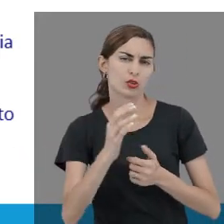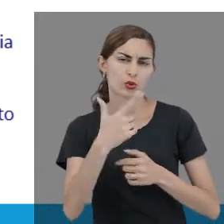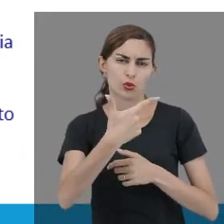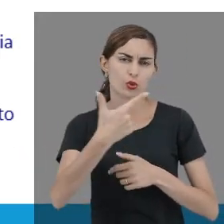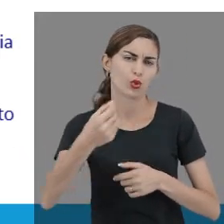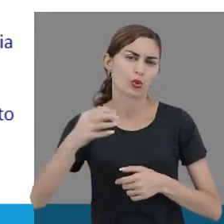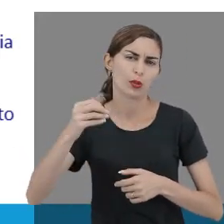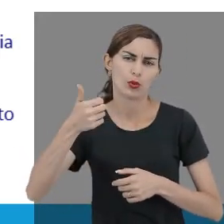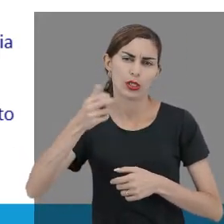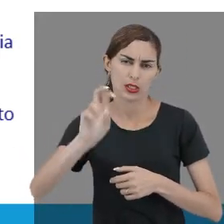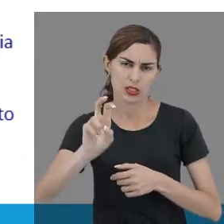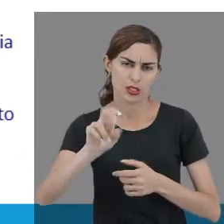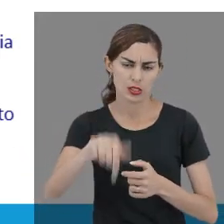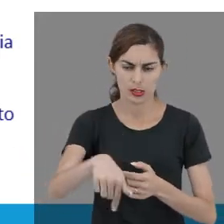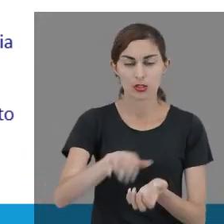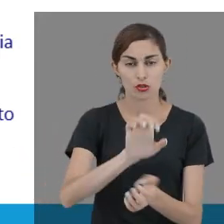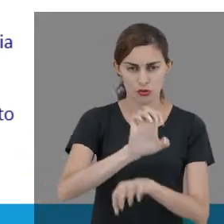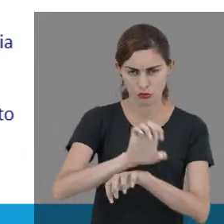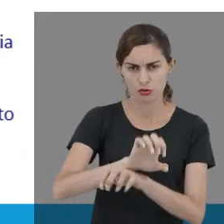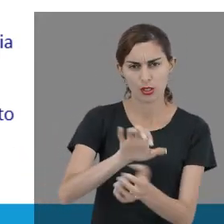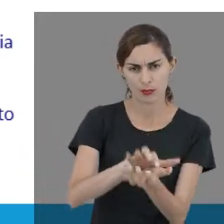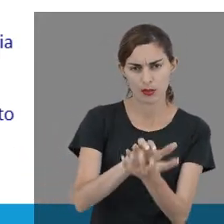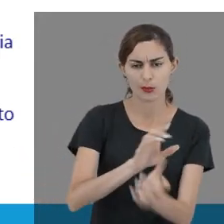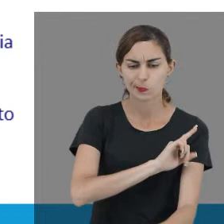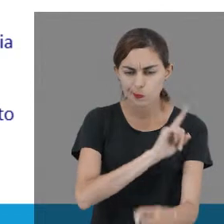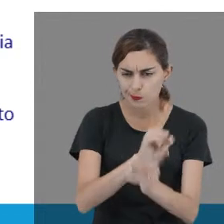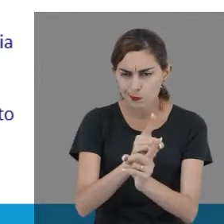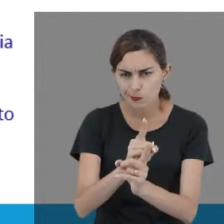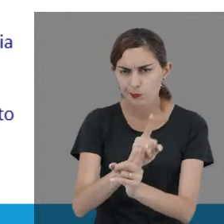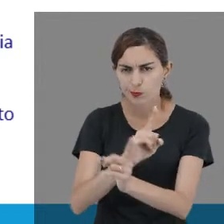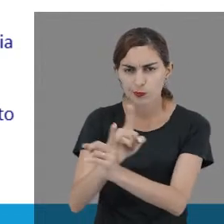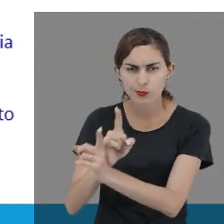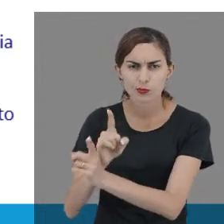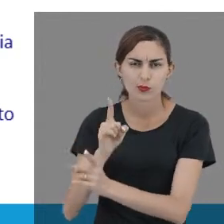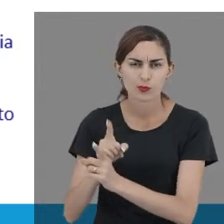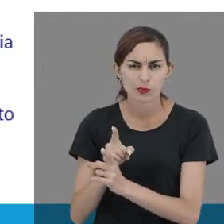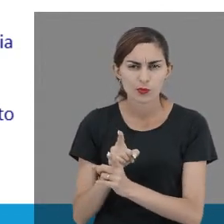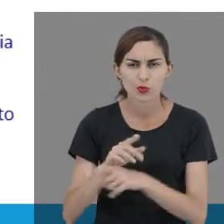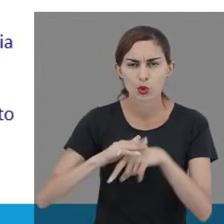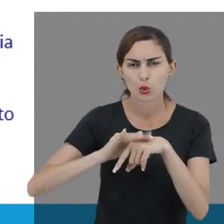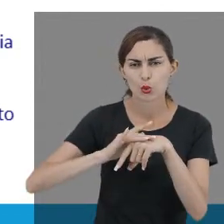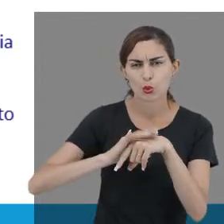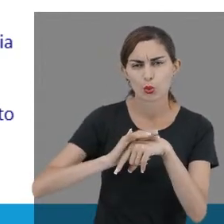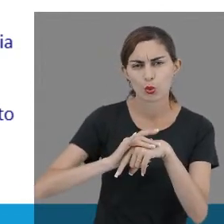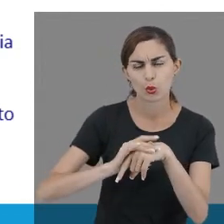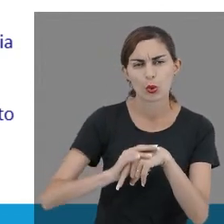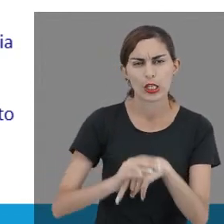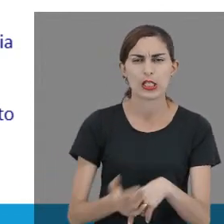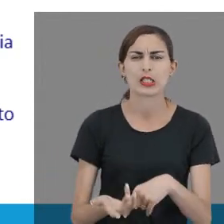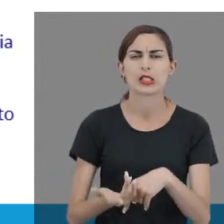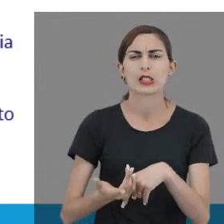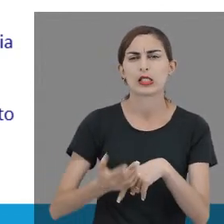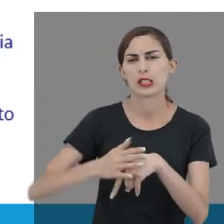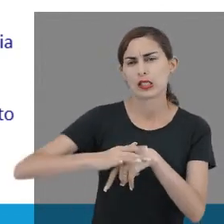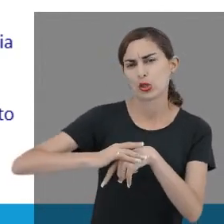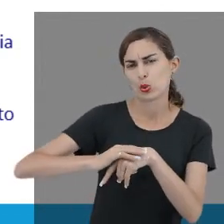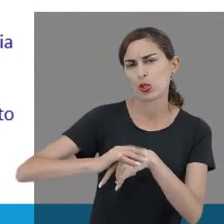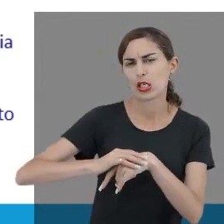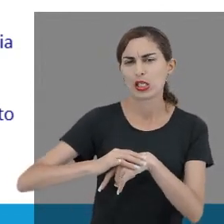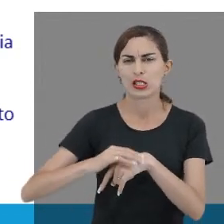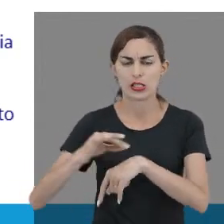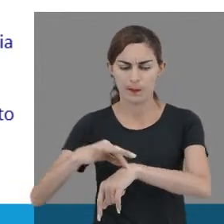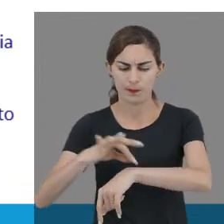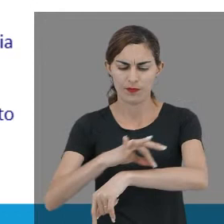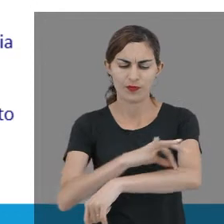de Pernambuco ele detectou a ocorrência de uma doença exantemática, uma doença caracterizada